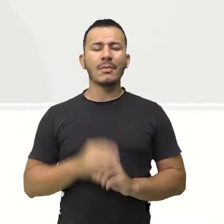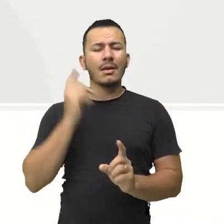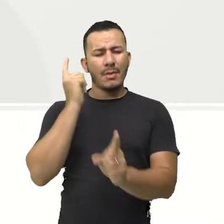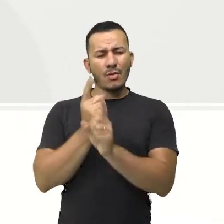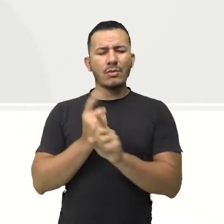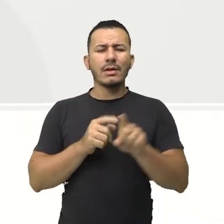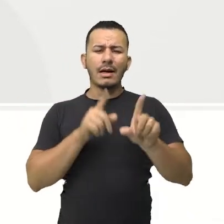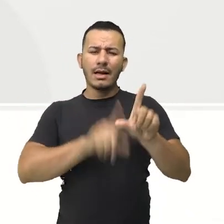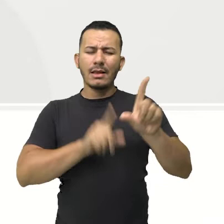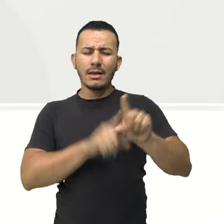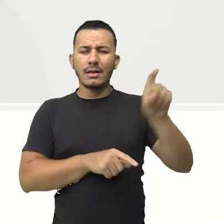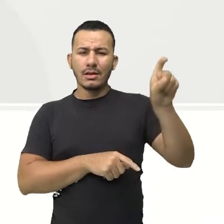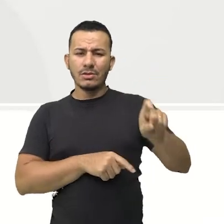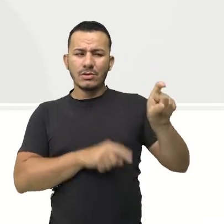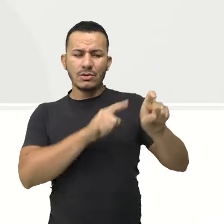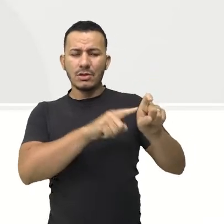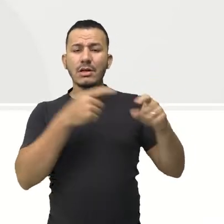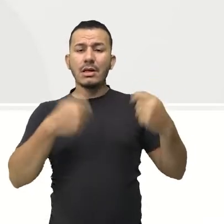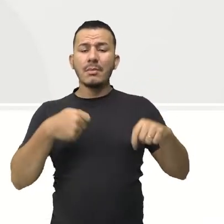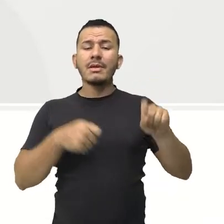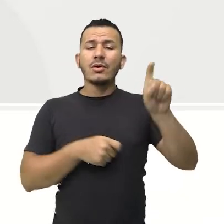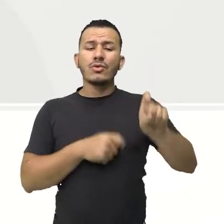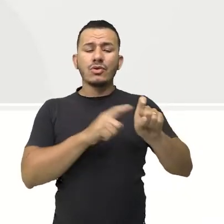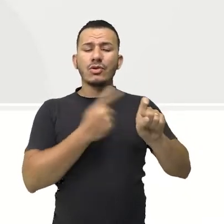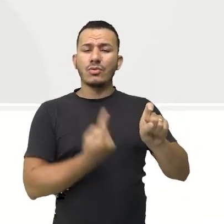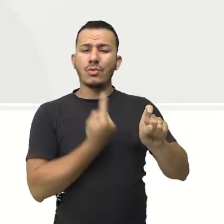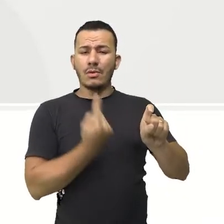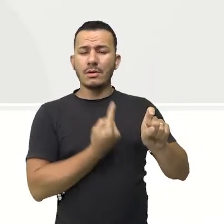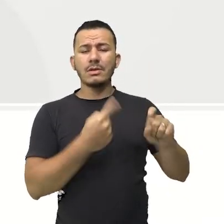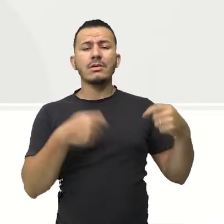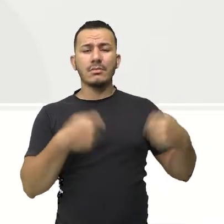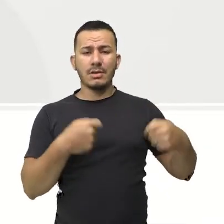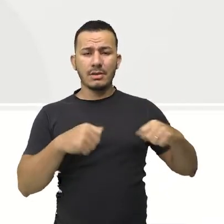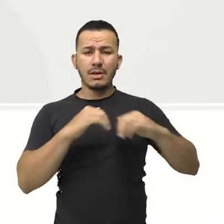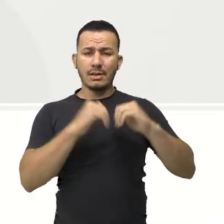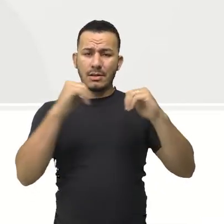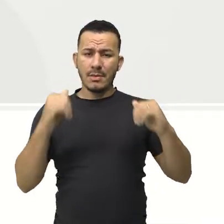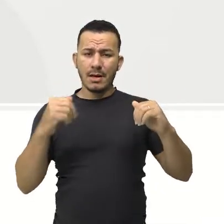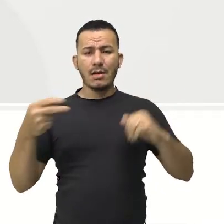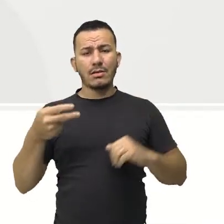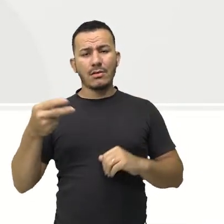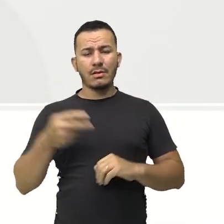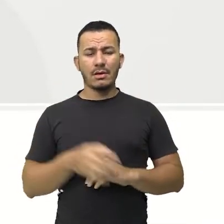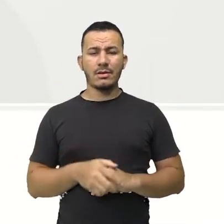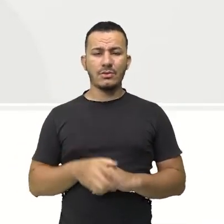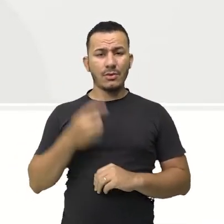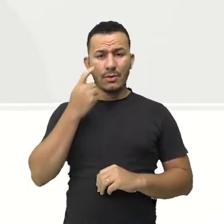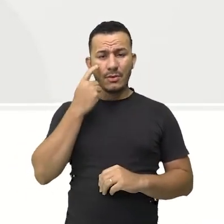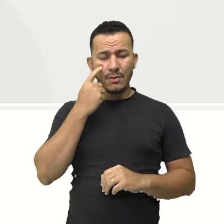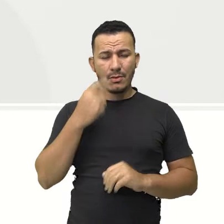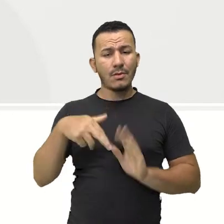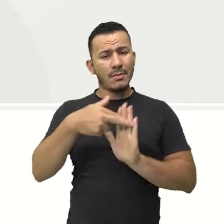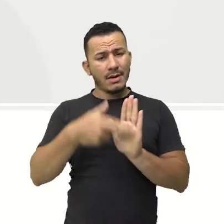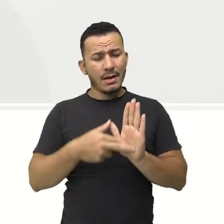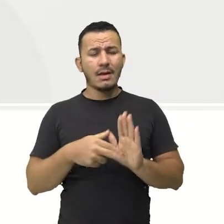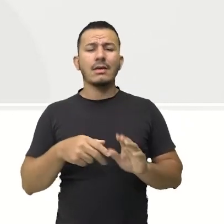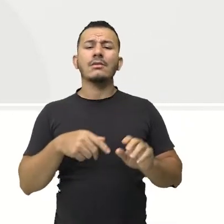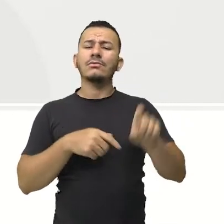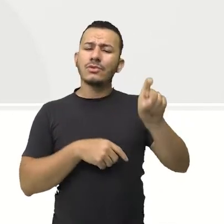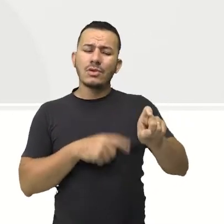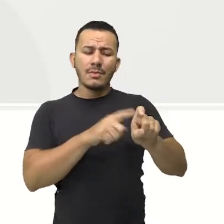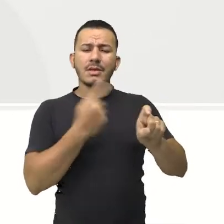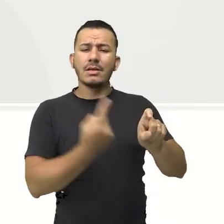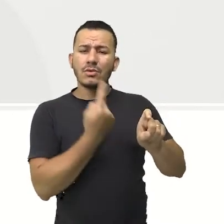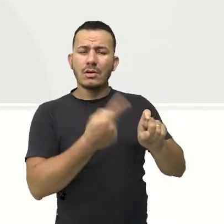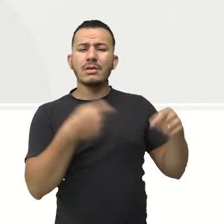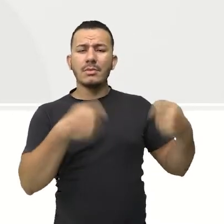o valor do x, é importante que o x fique sozinho, né? Só ele de um lado da igualdade. Aprende logo isso daí. O x tem que ficar sozinho,